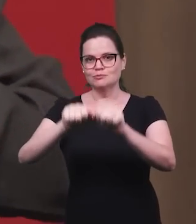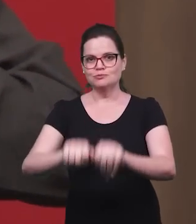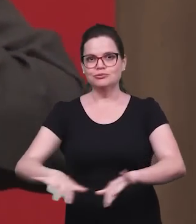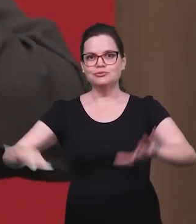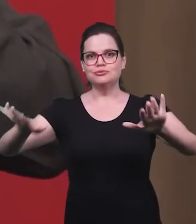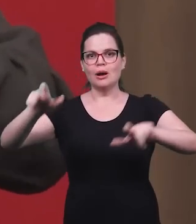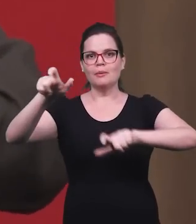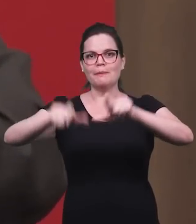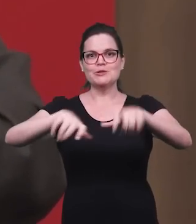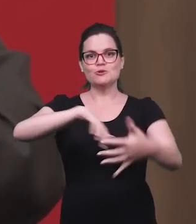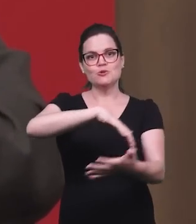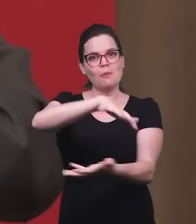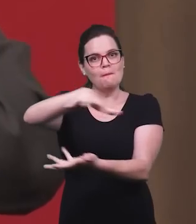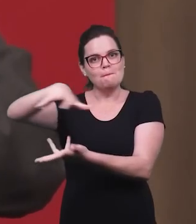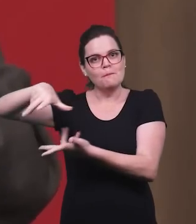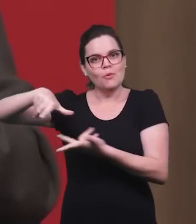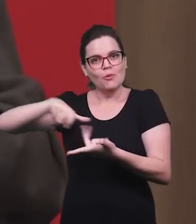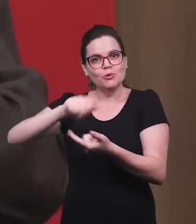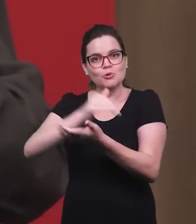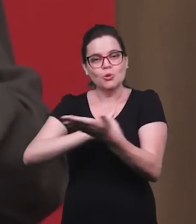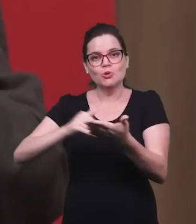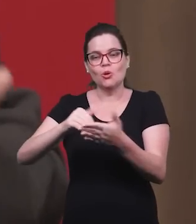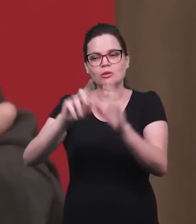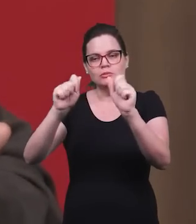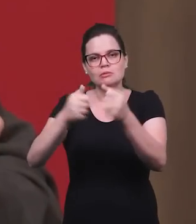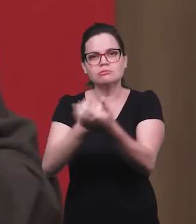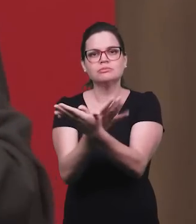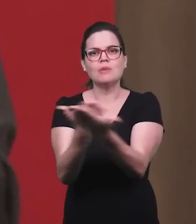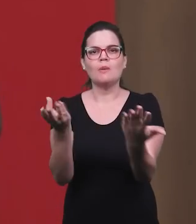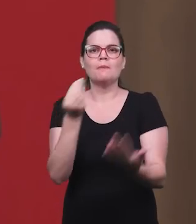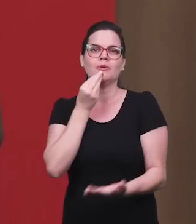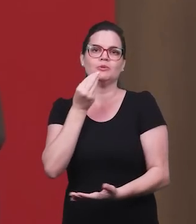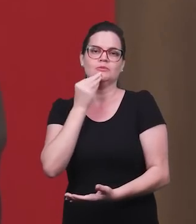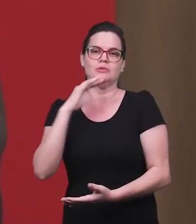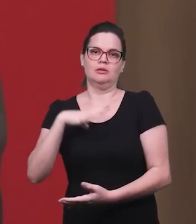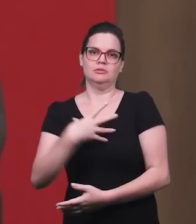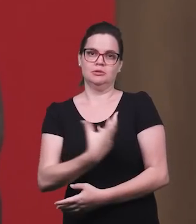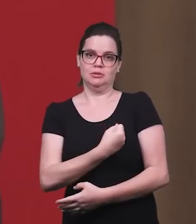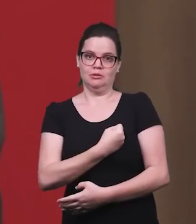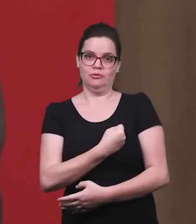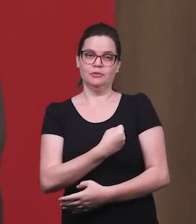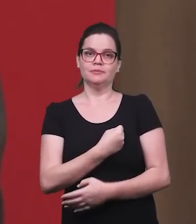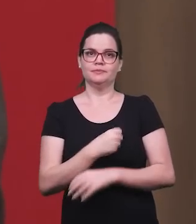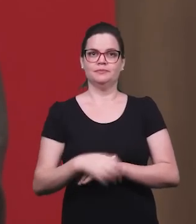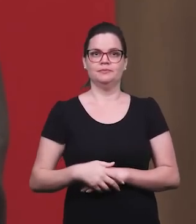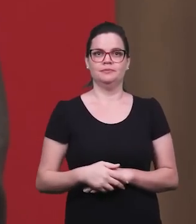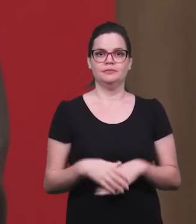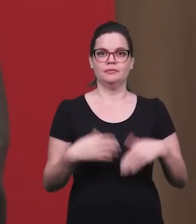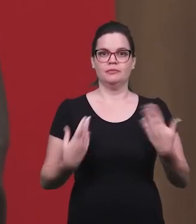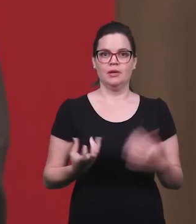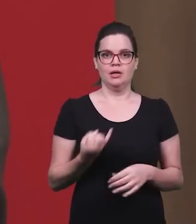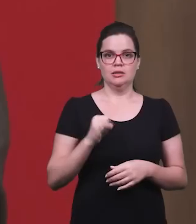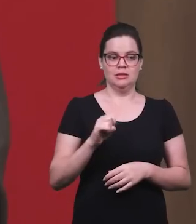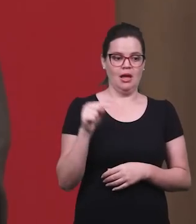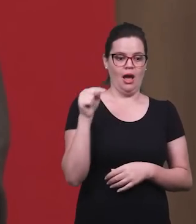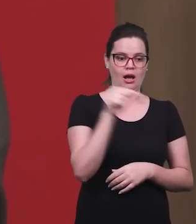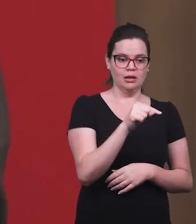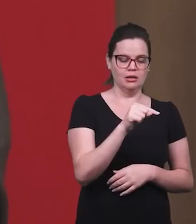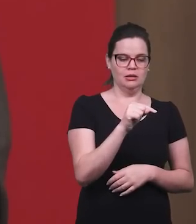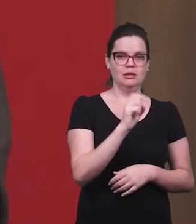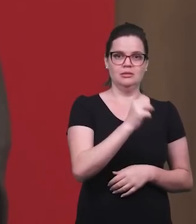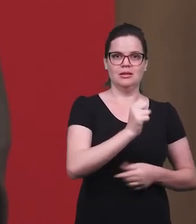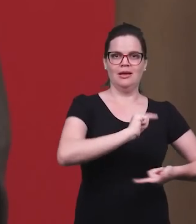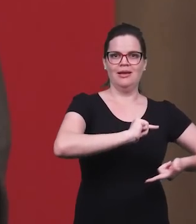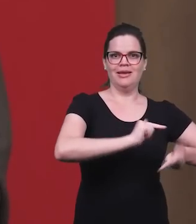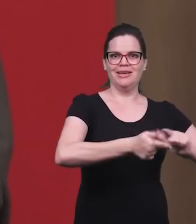seja, Deus usou Israel para salvar o mundo. Então, se na sua queda foi a salvação do mundo, o